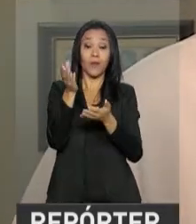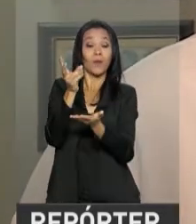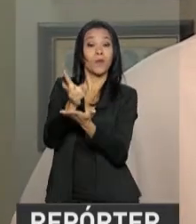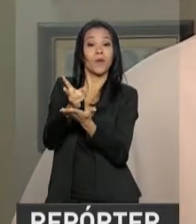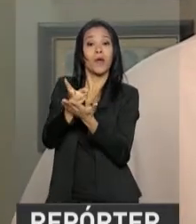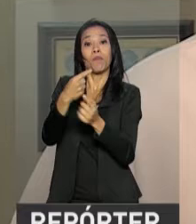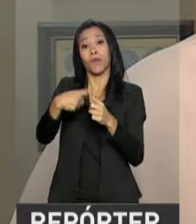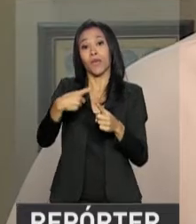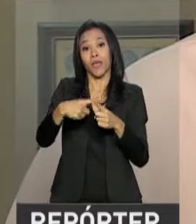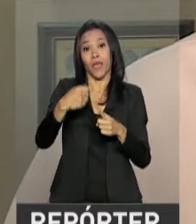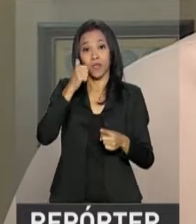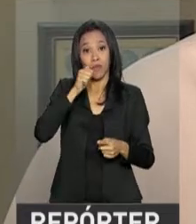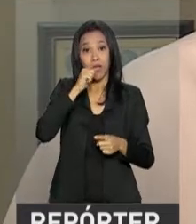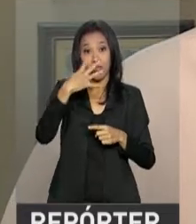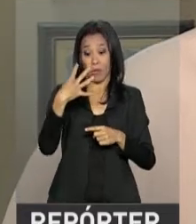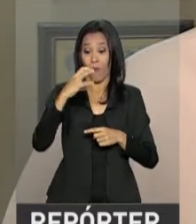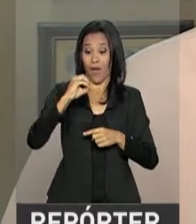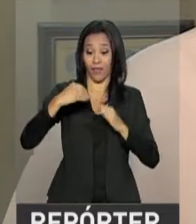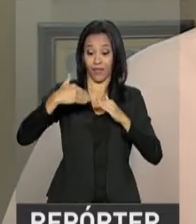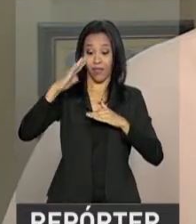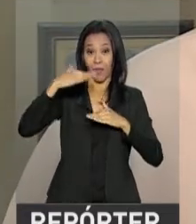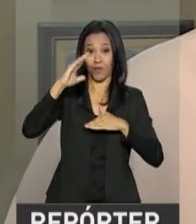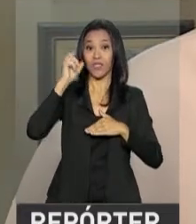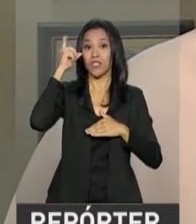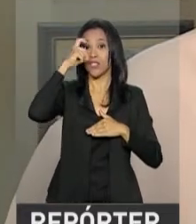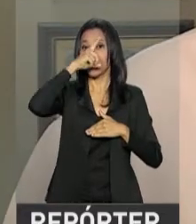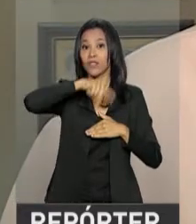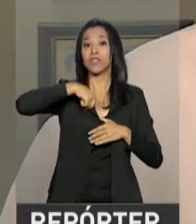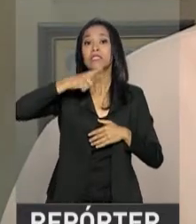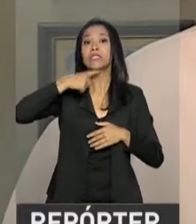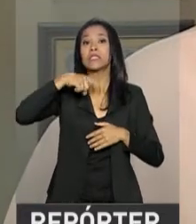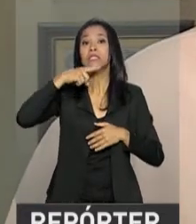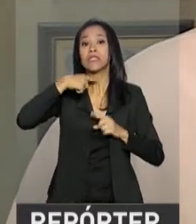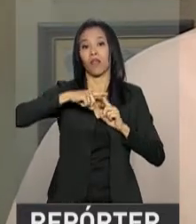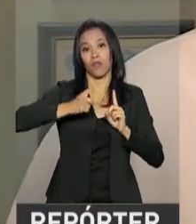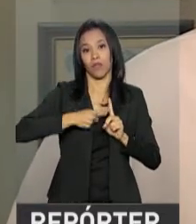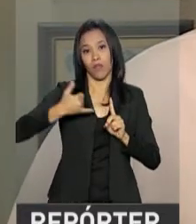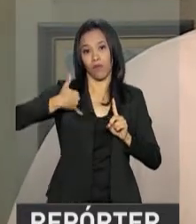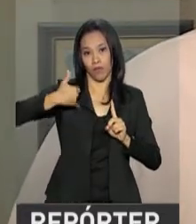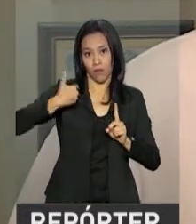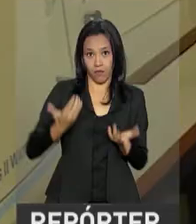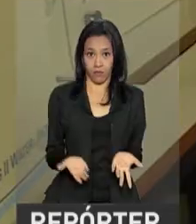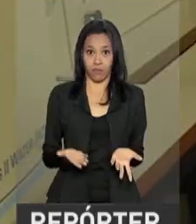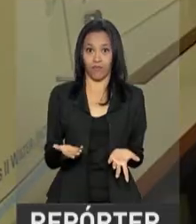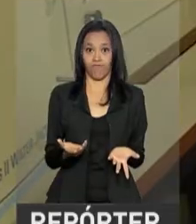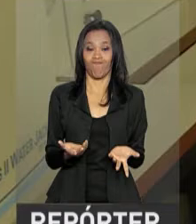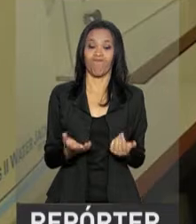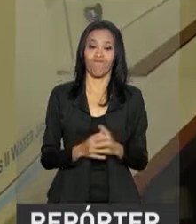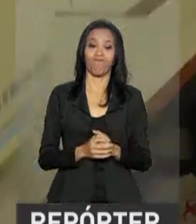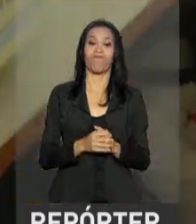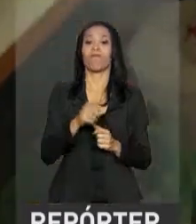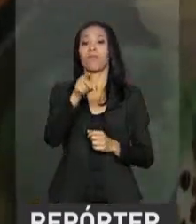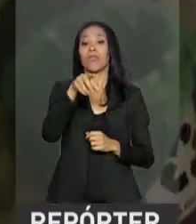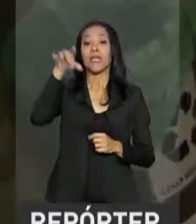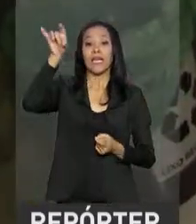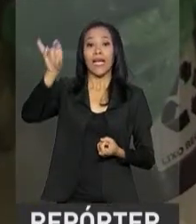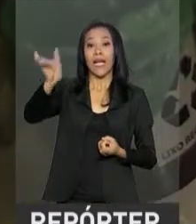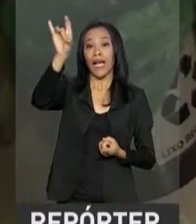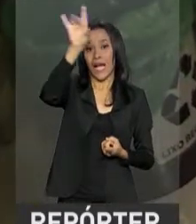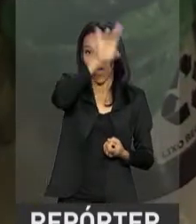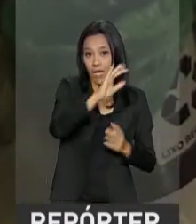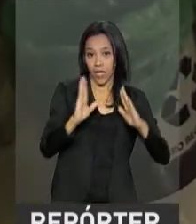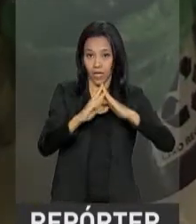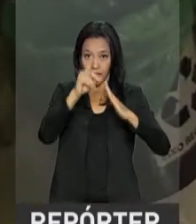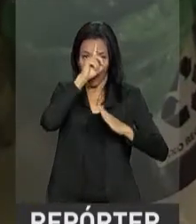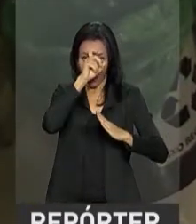quanto passa dos 40 anos têm muita dificuldade de engravidar é com seus próprios amigos cada unidade de saúde pública